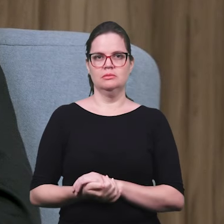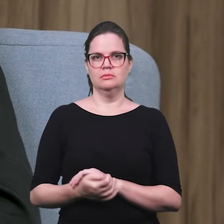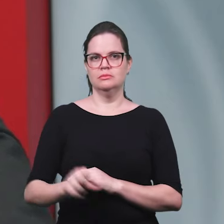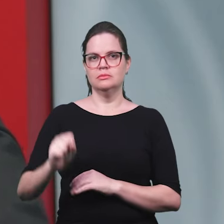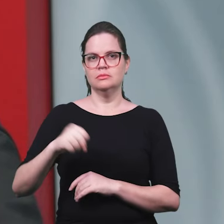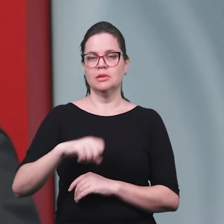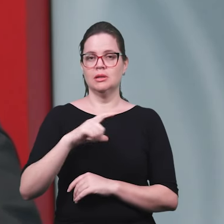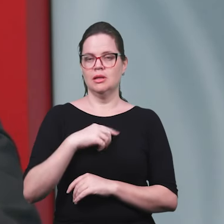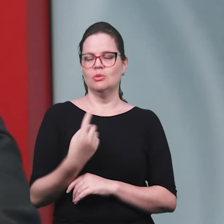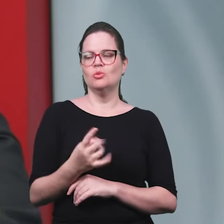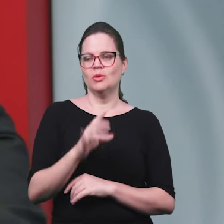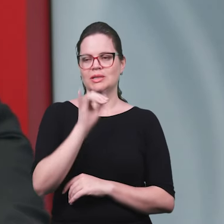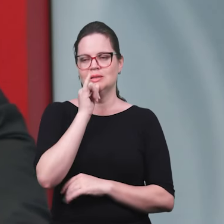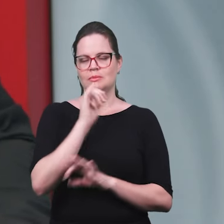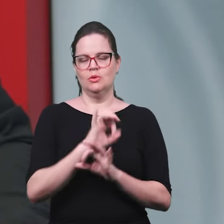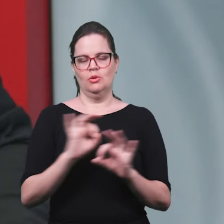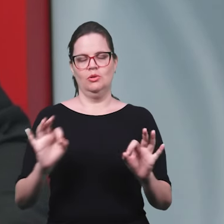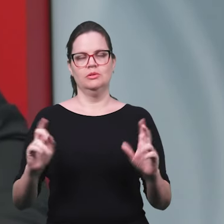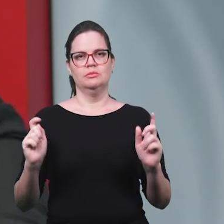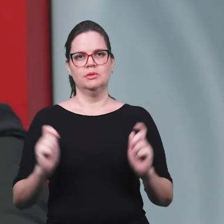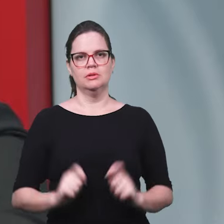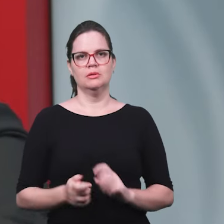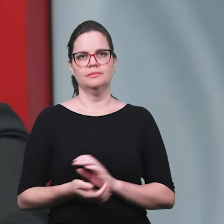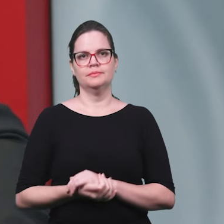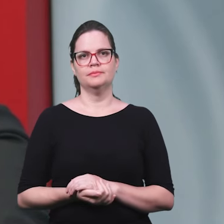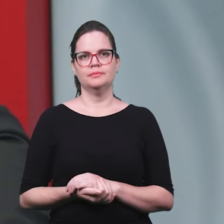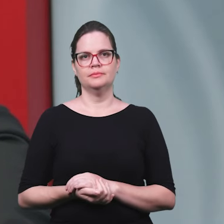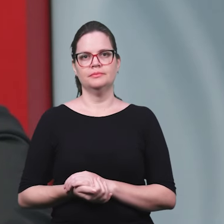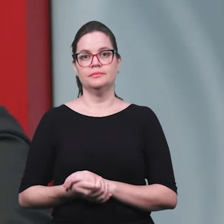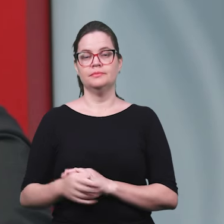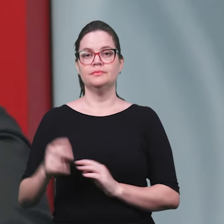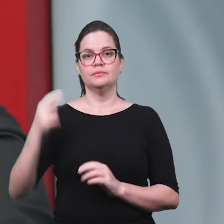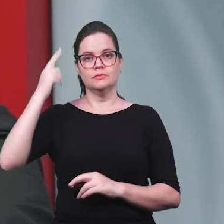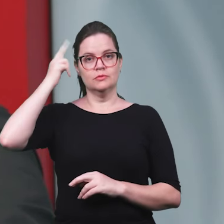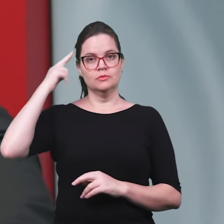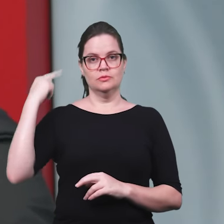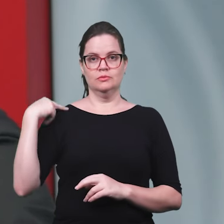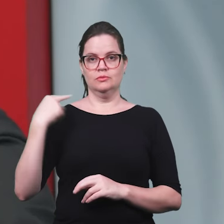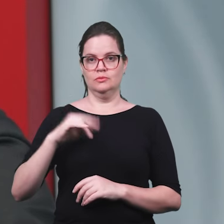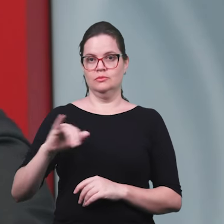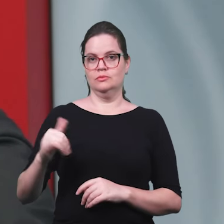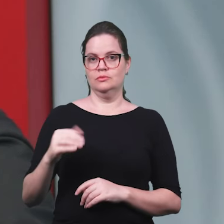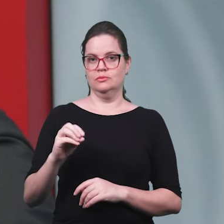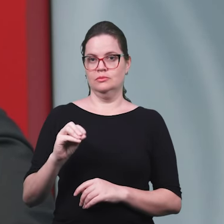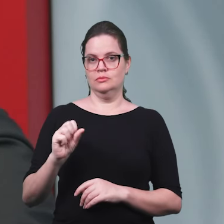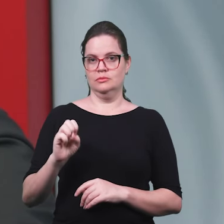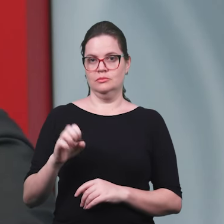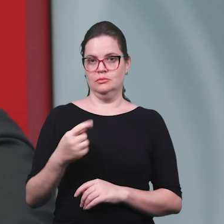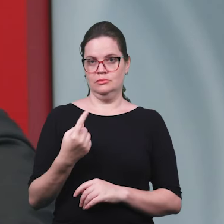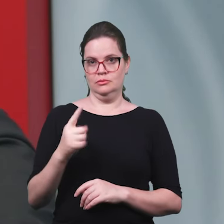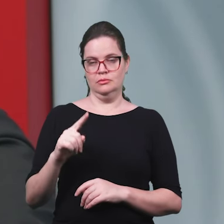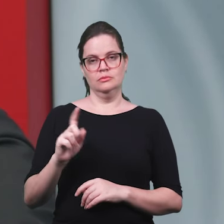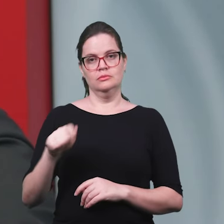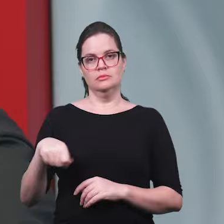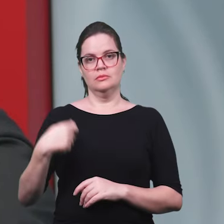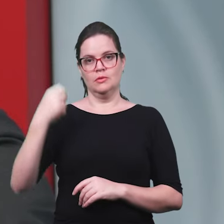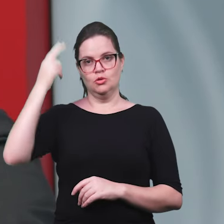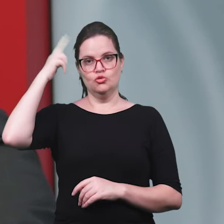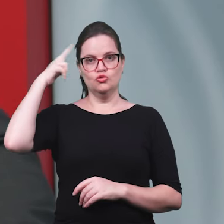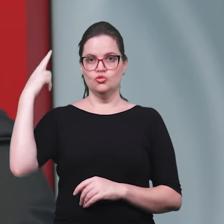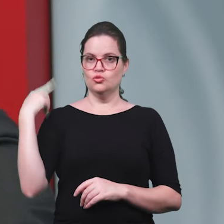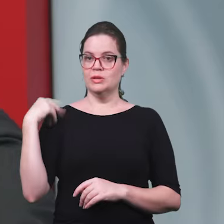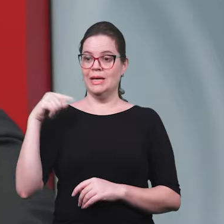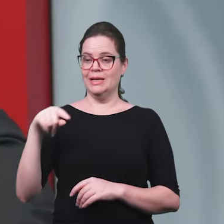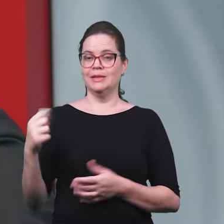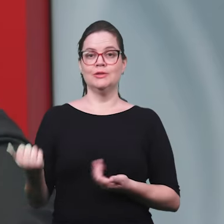Nós temos um exemplo muito bom, pastor Abel, que é de José, filho de Jacó.